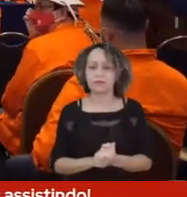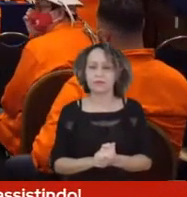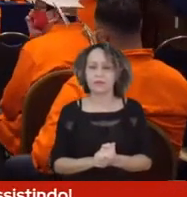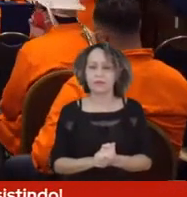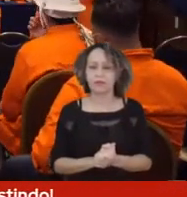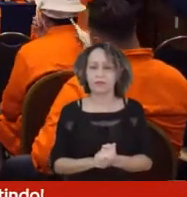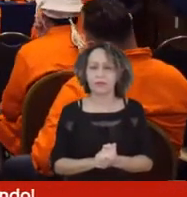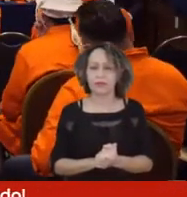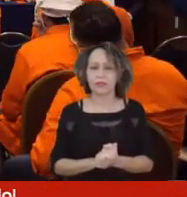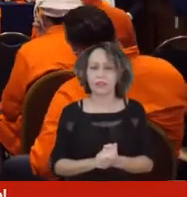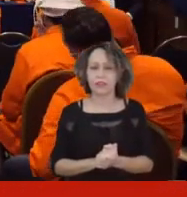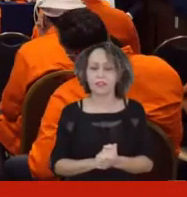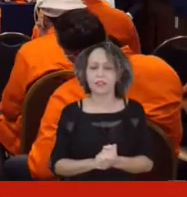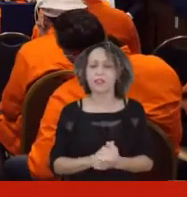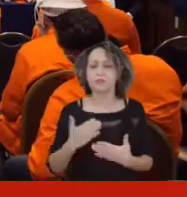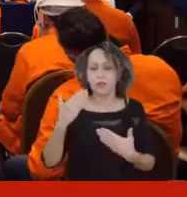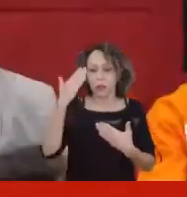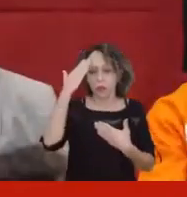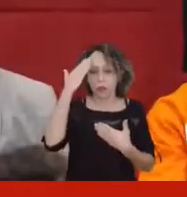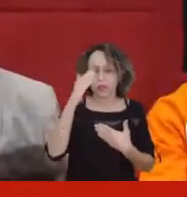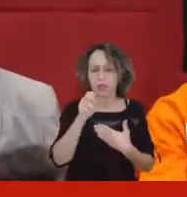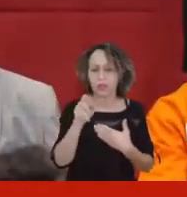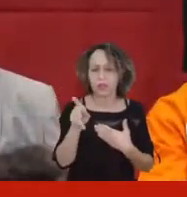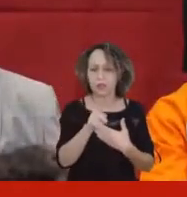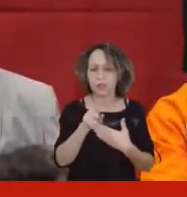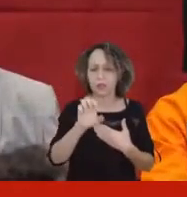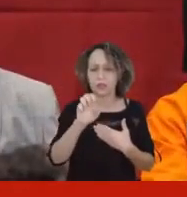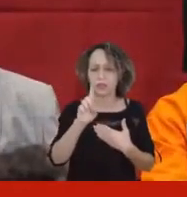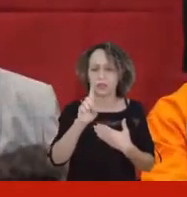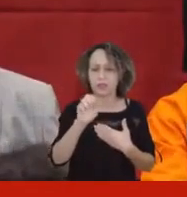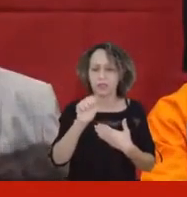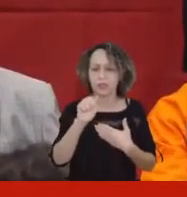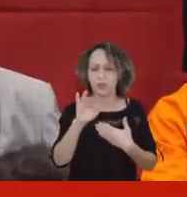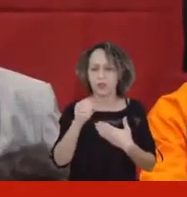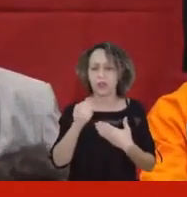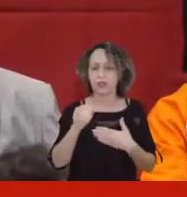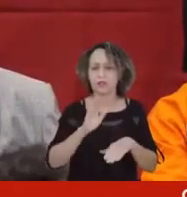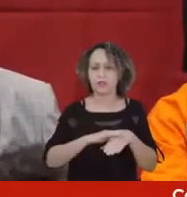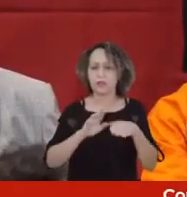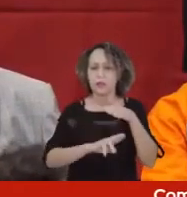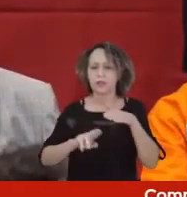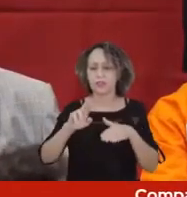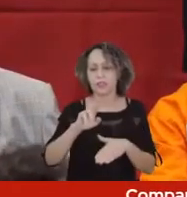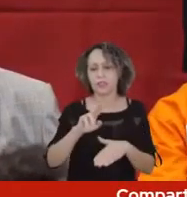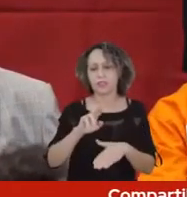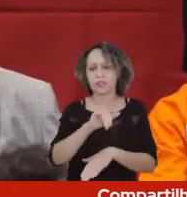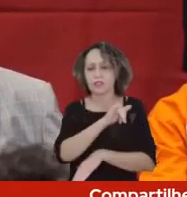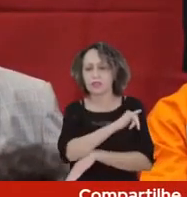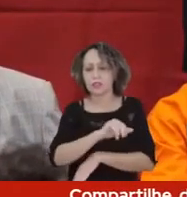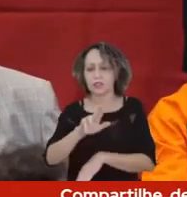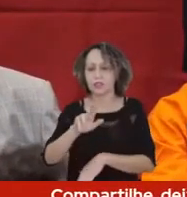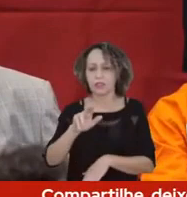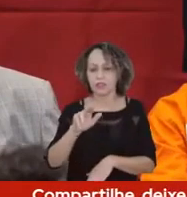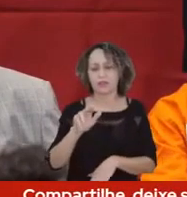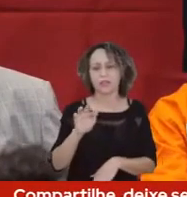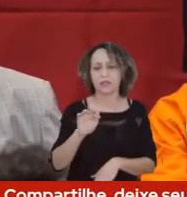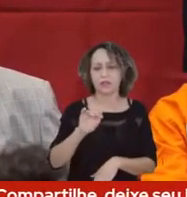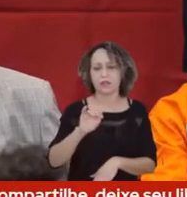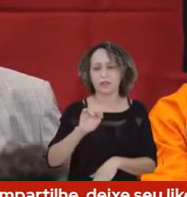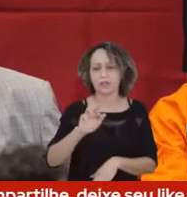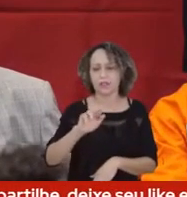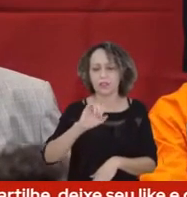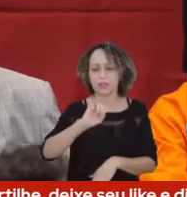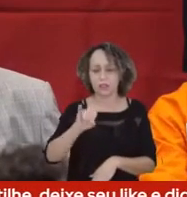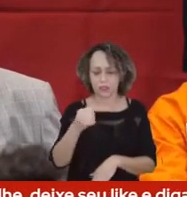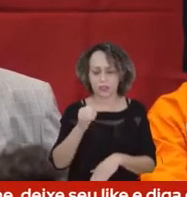Obrigada, professor Eduardo Costa Pinto, da Universidade Federal do Rio de Janeiro e do INEP. Chamar agora o Henrique